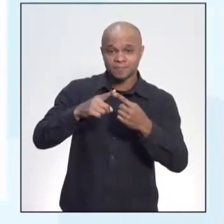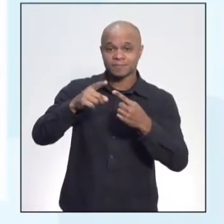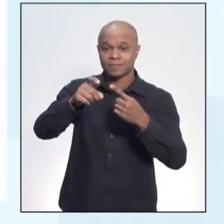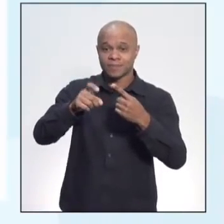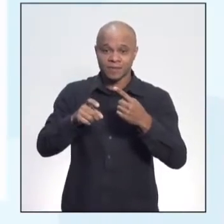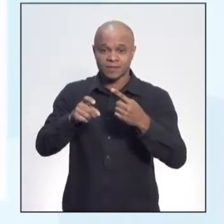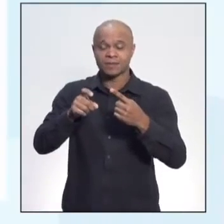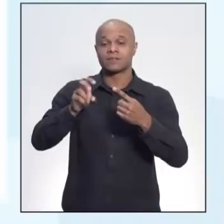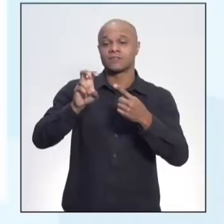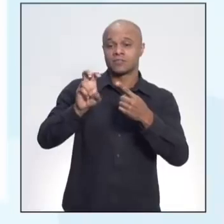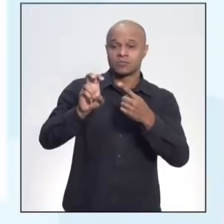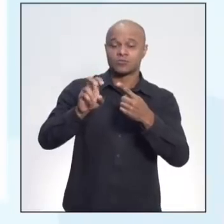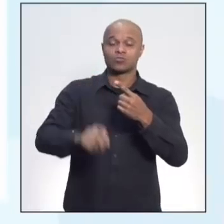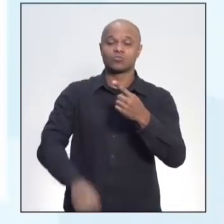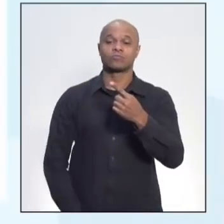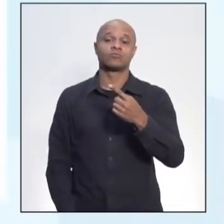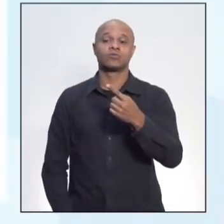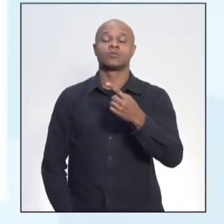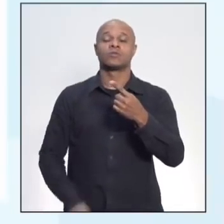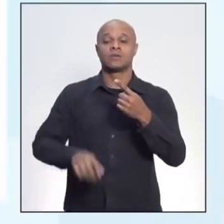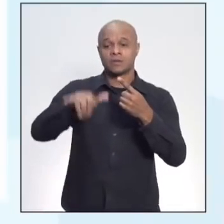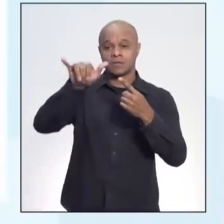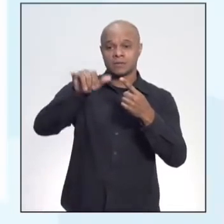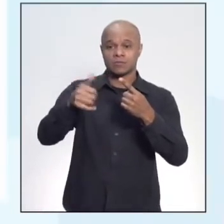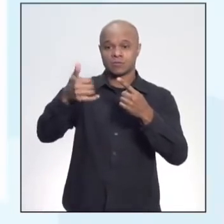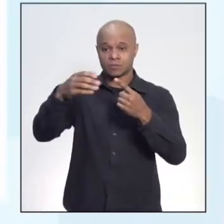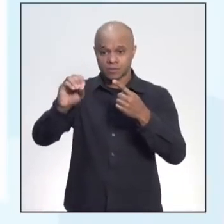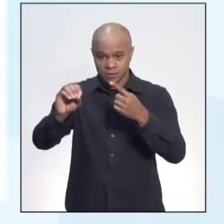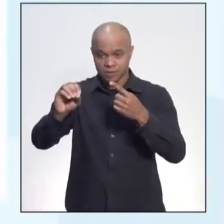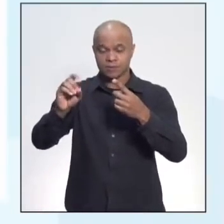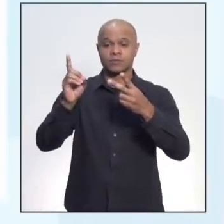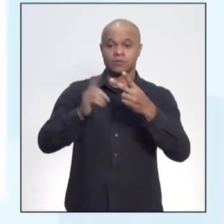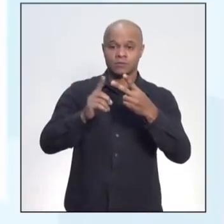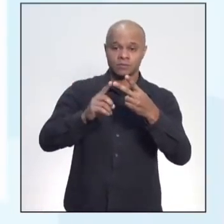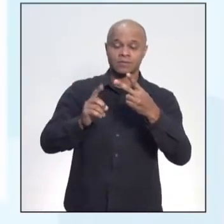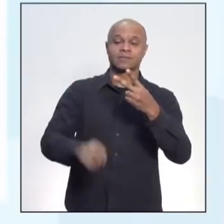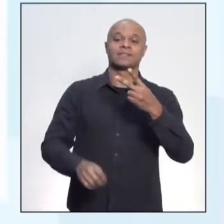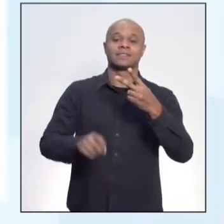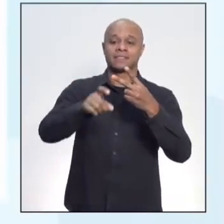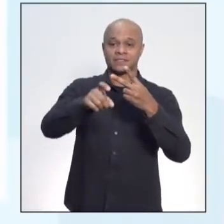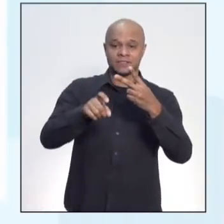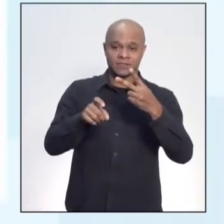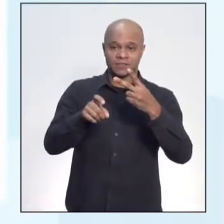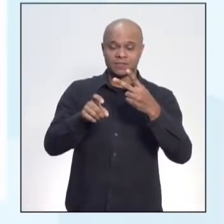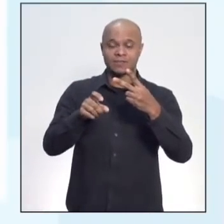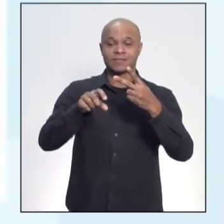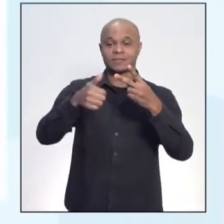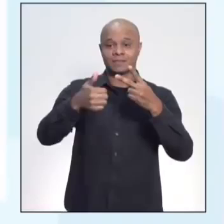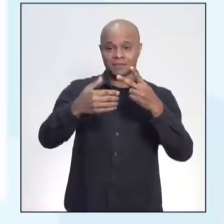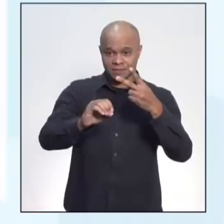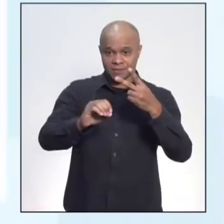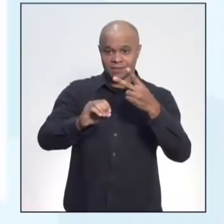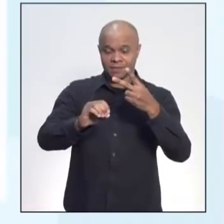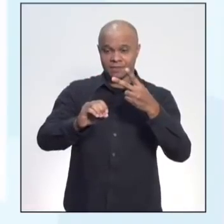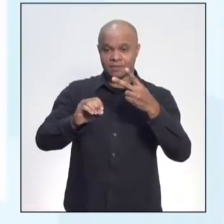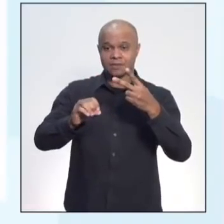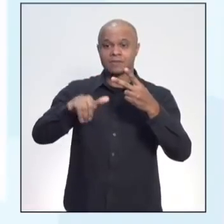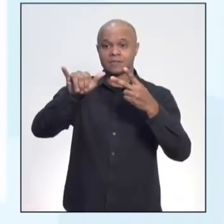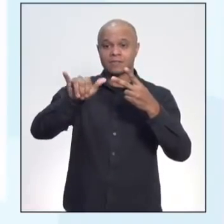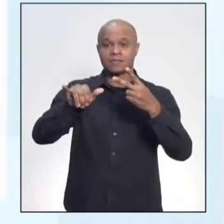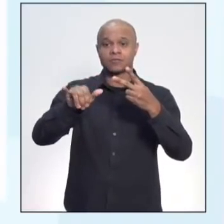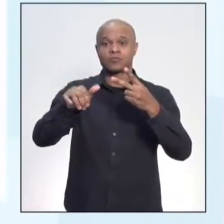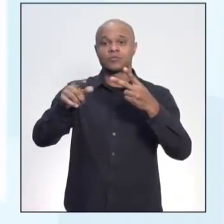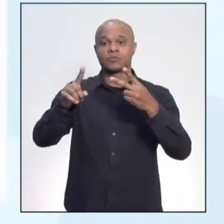x valendo 5 e y valendo 10. O segundo ponto tem o x valendo 10 e o y